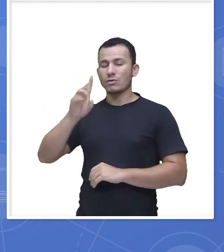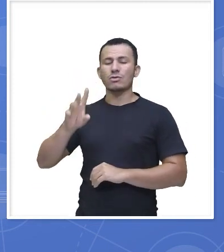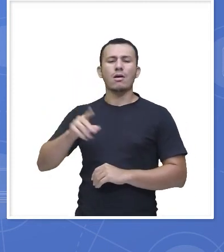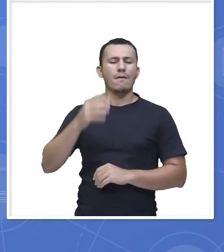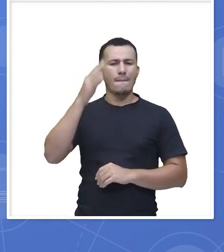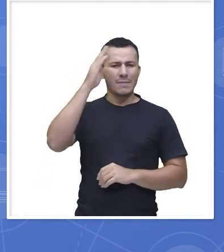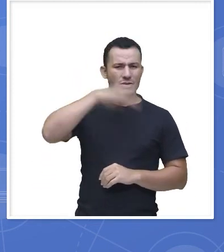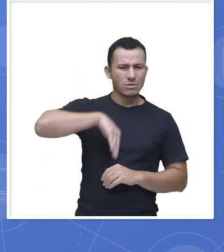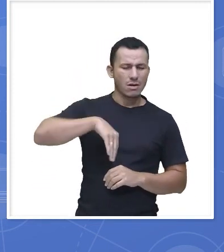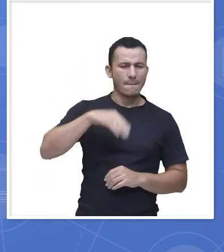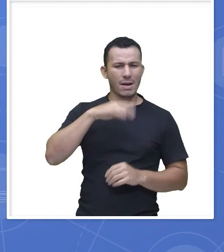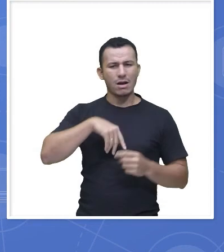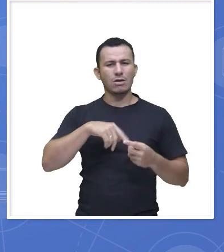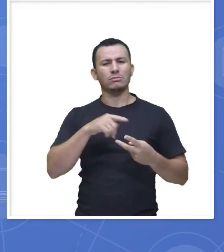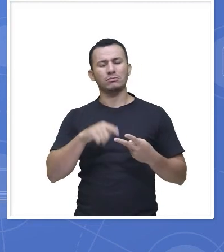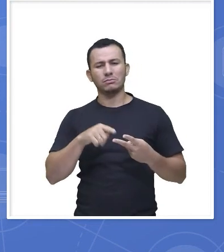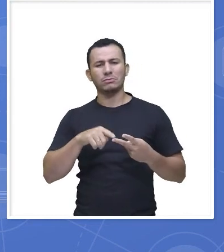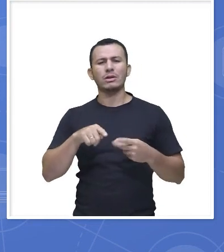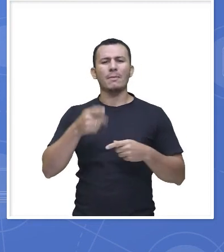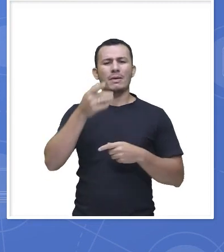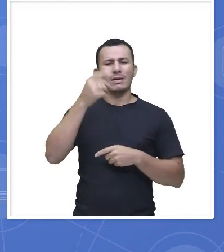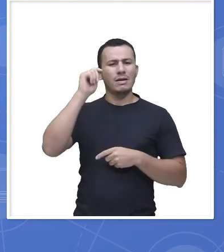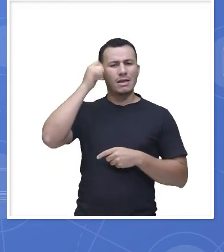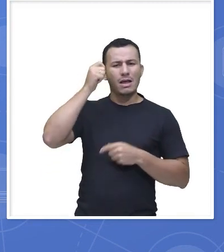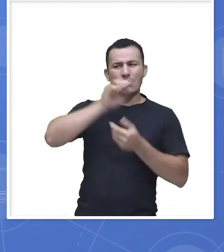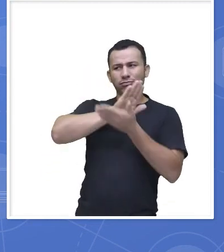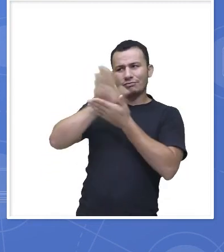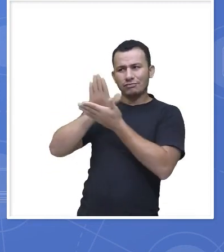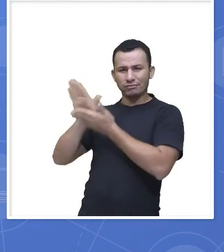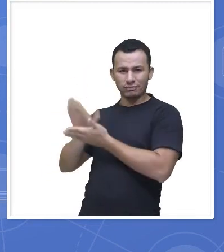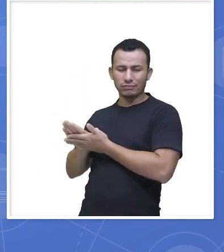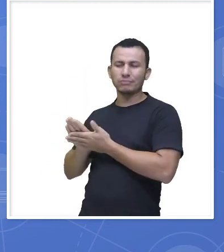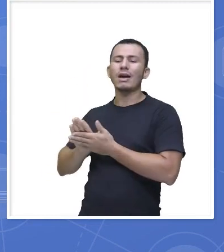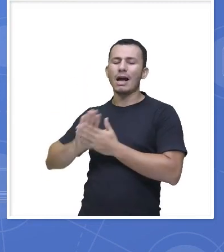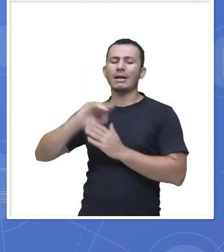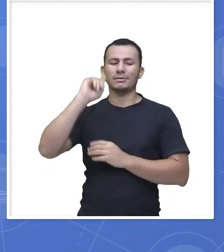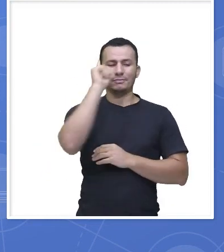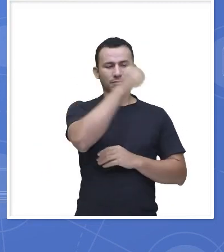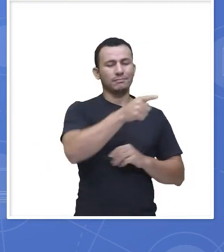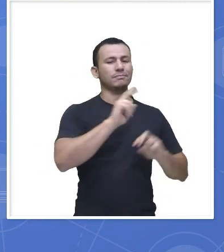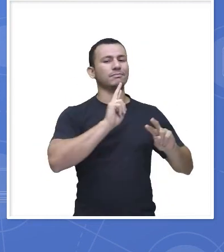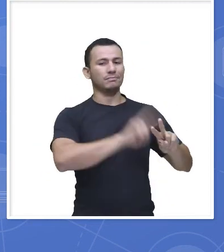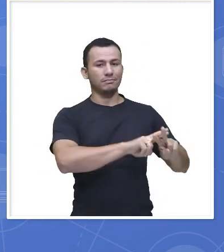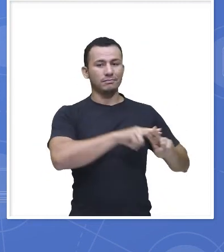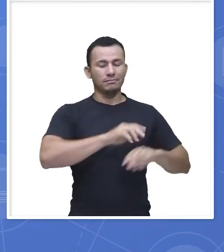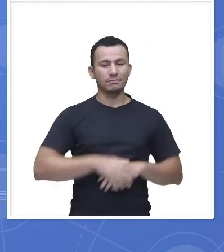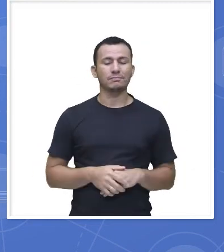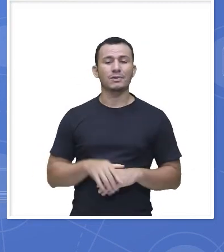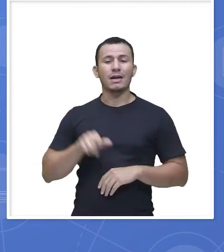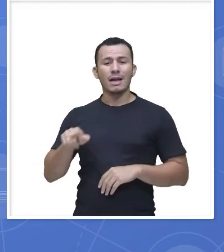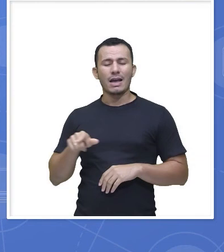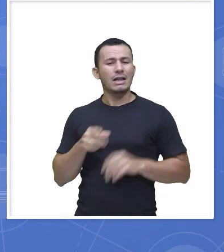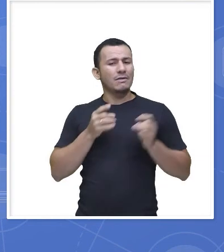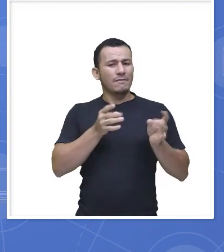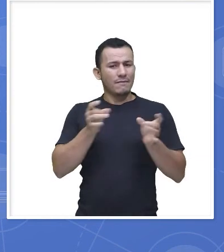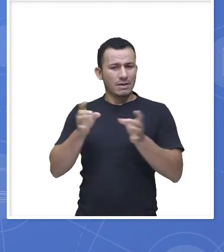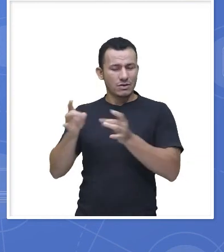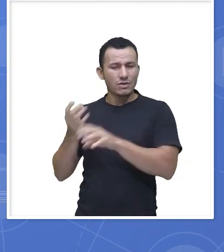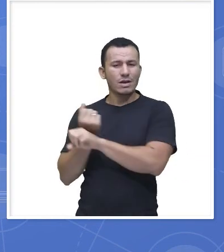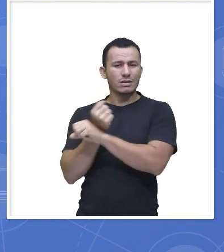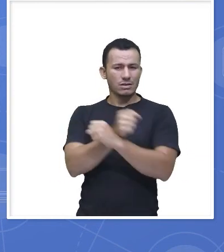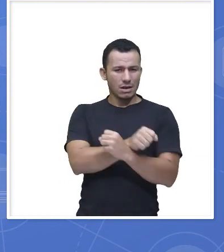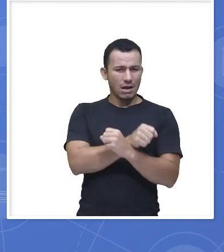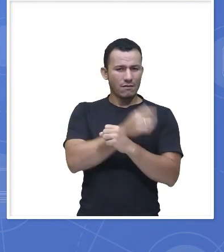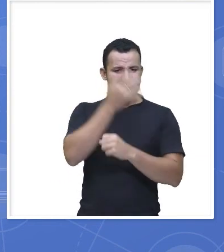tentando justificar, ocorre que, tendo longamente contrabandeado em escravos, habituara-se, de certo modo,